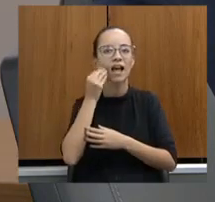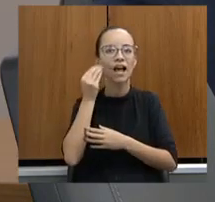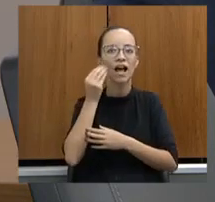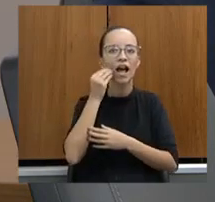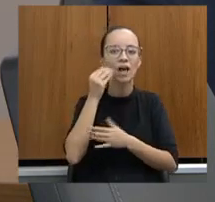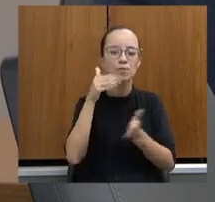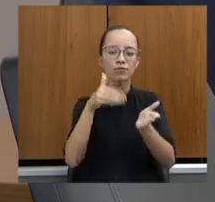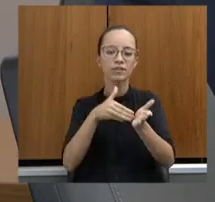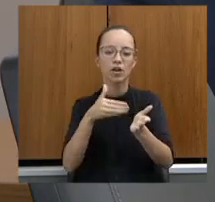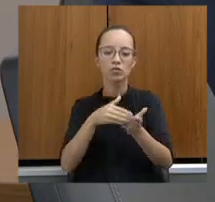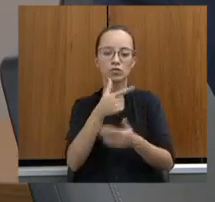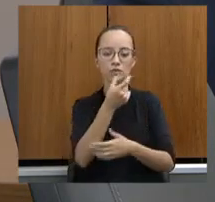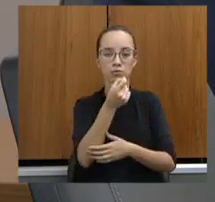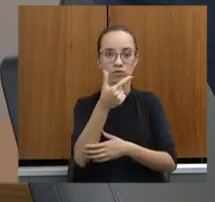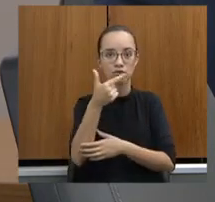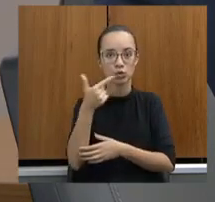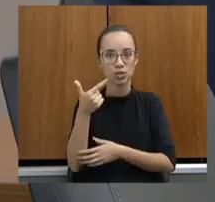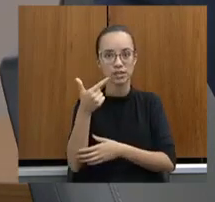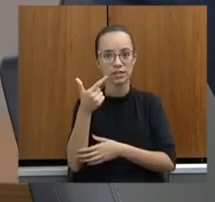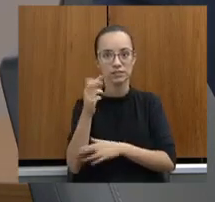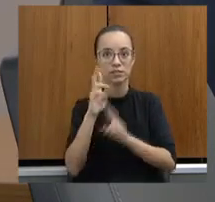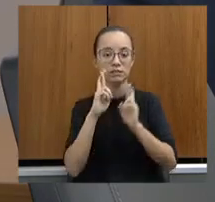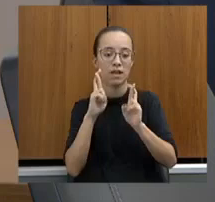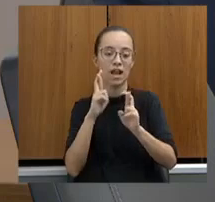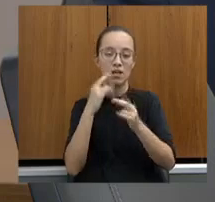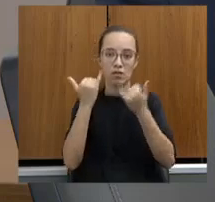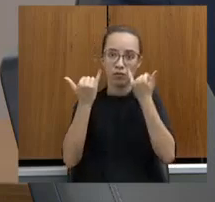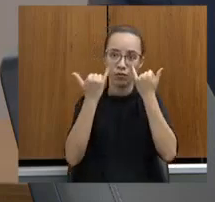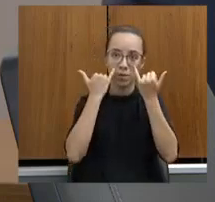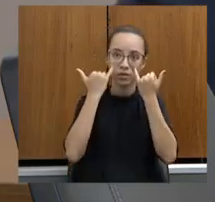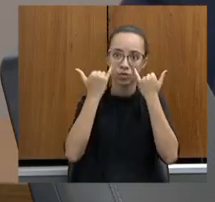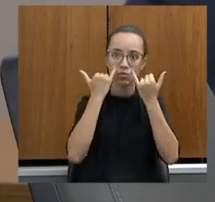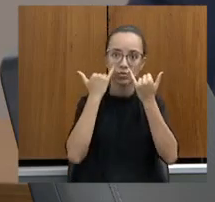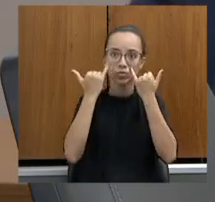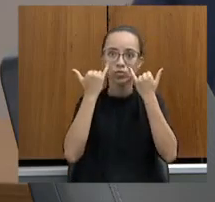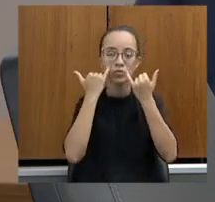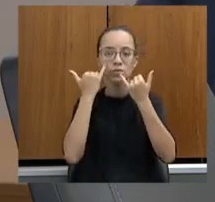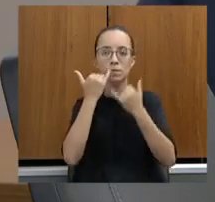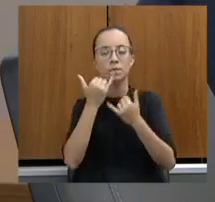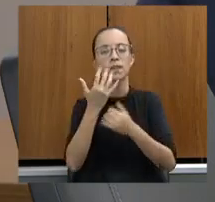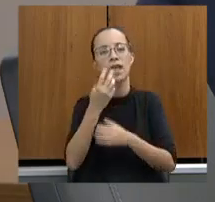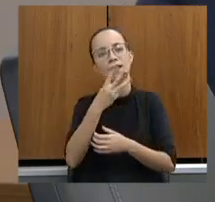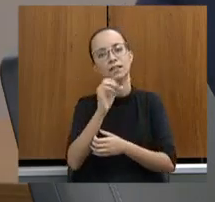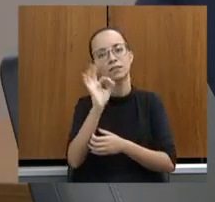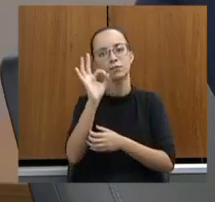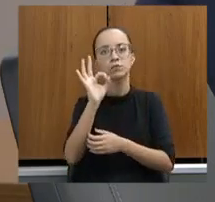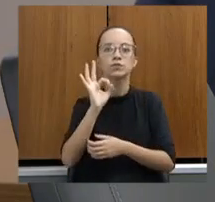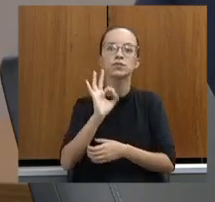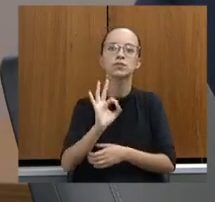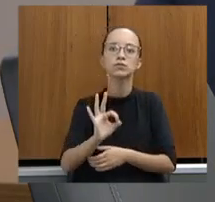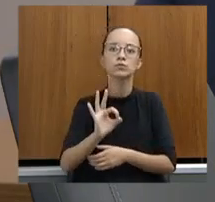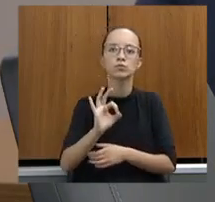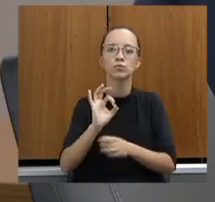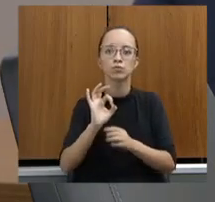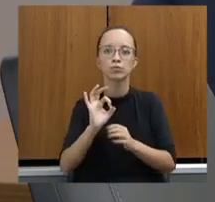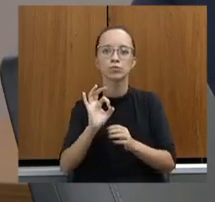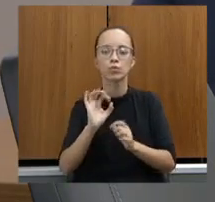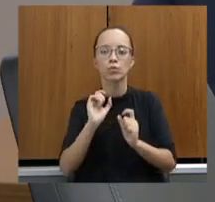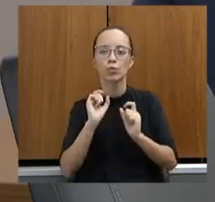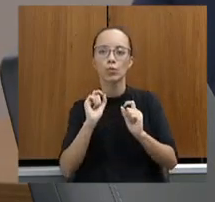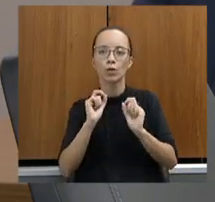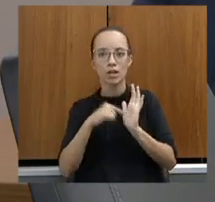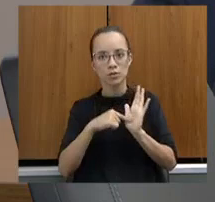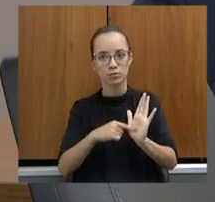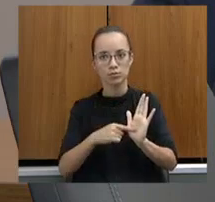de 2022 né com os dados que talvez não chegaríamos a 30% né do que apresentado